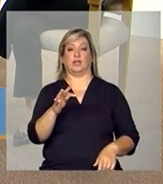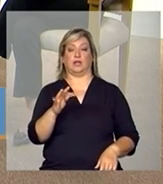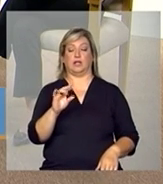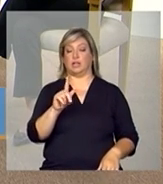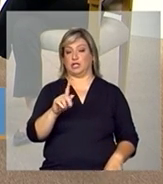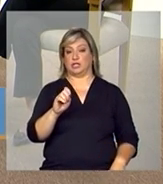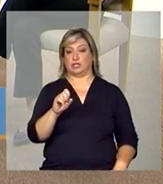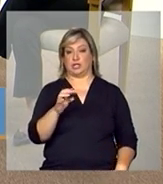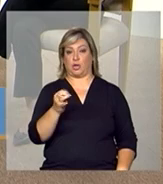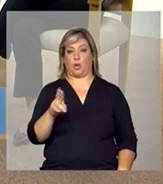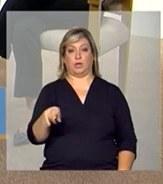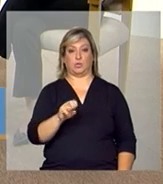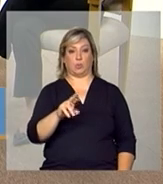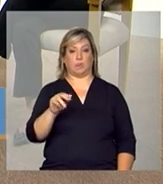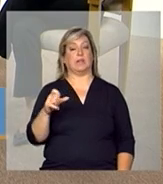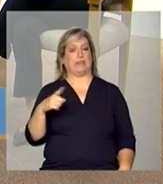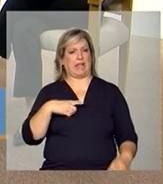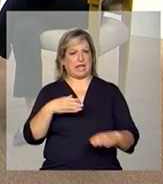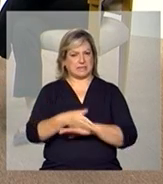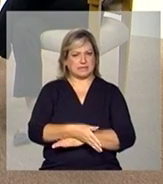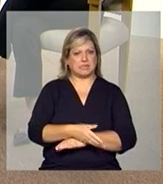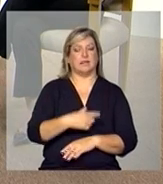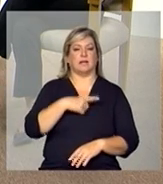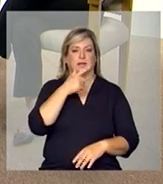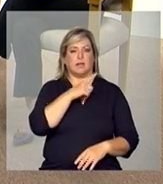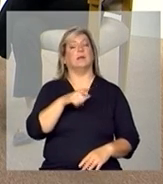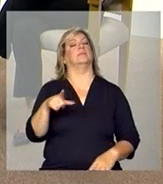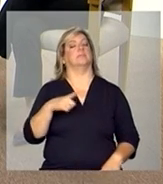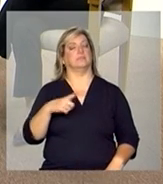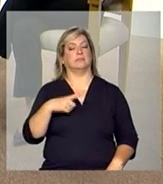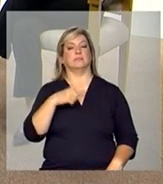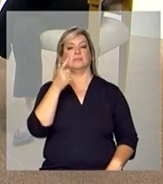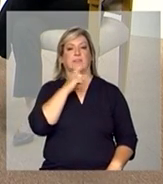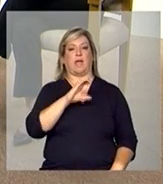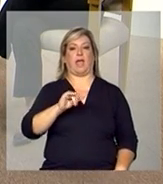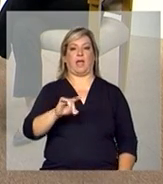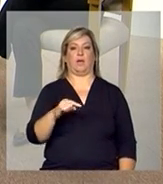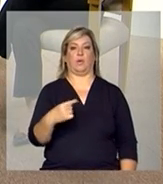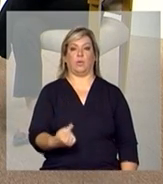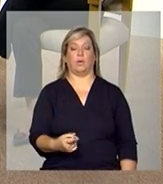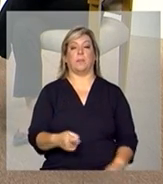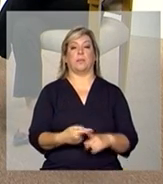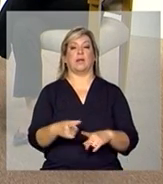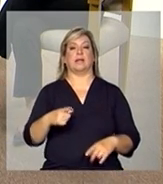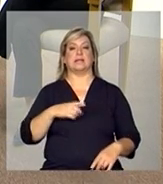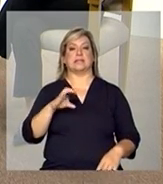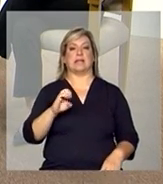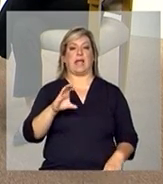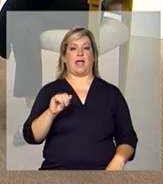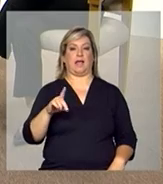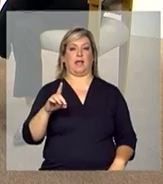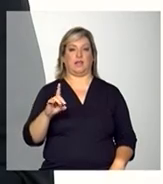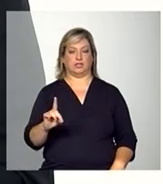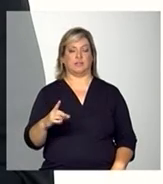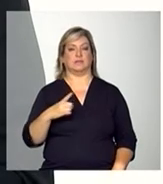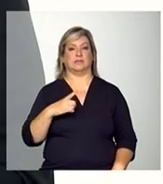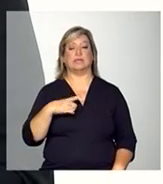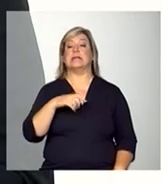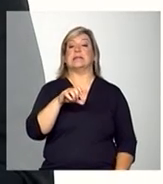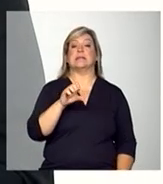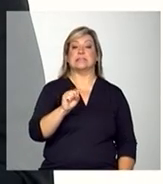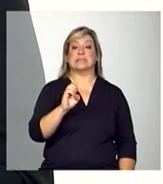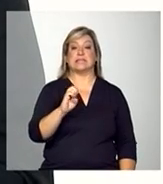acesso possuem possuem acesso ao CAD único através do secad que é o sistema de consultas